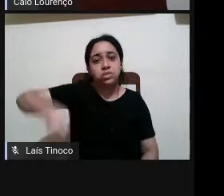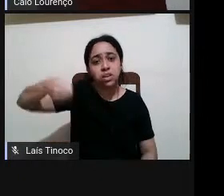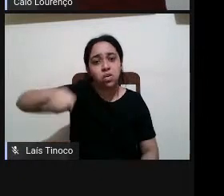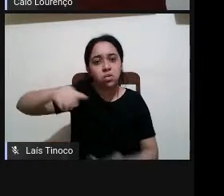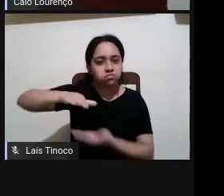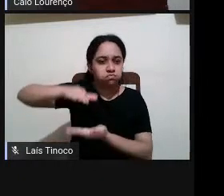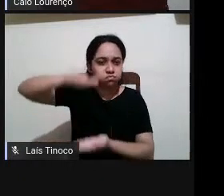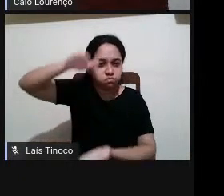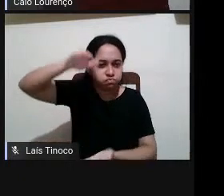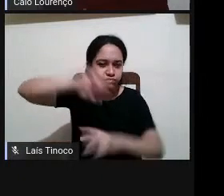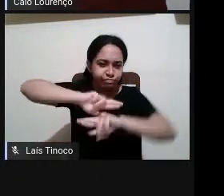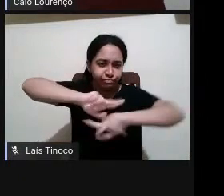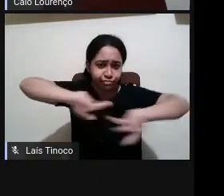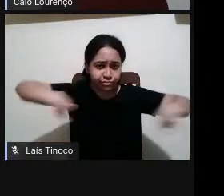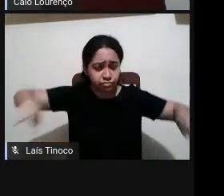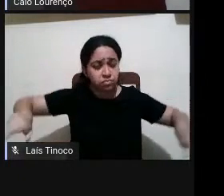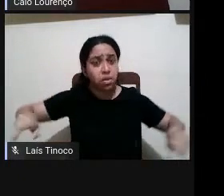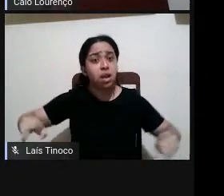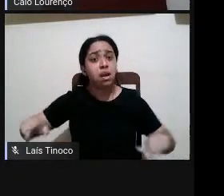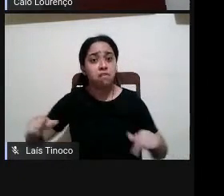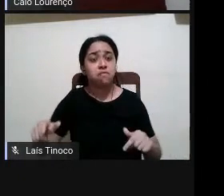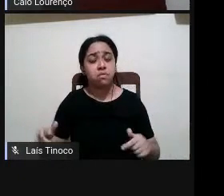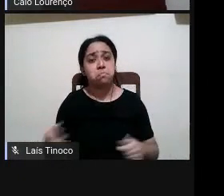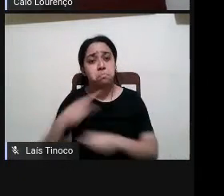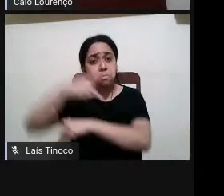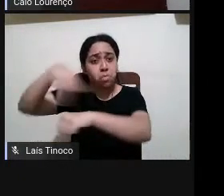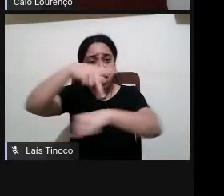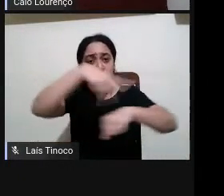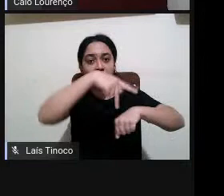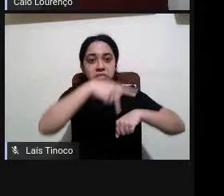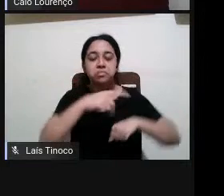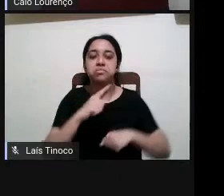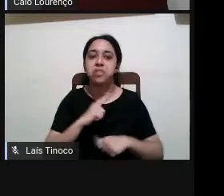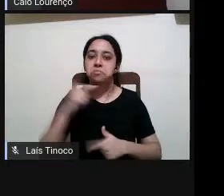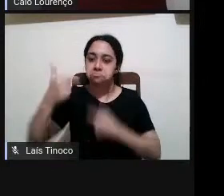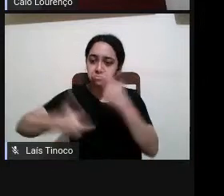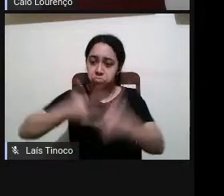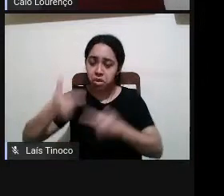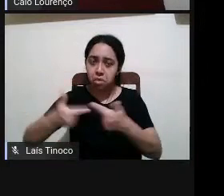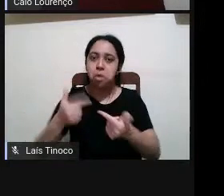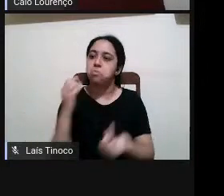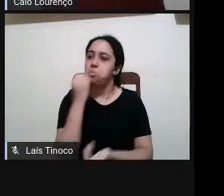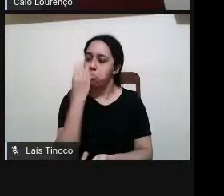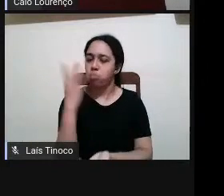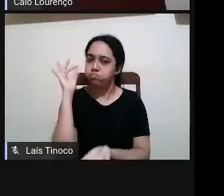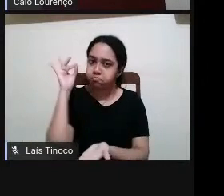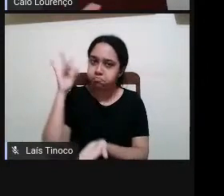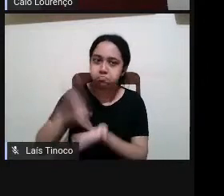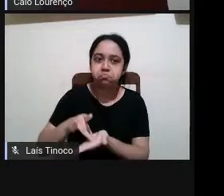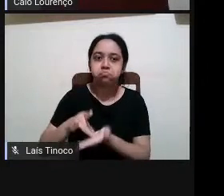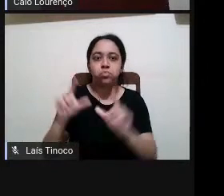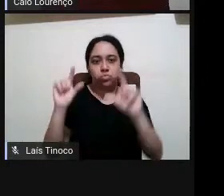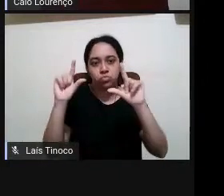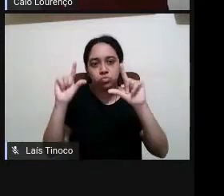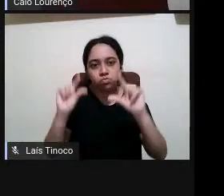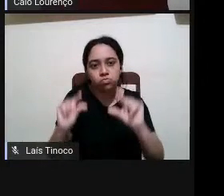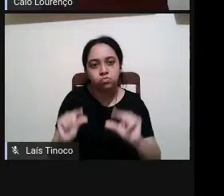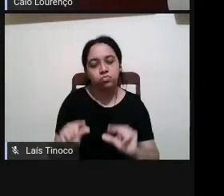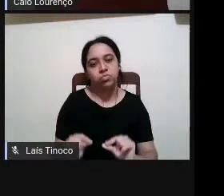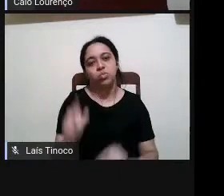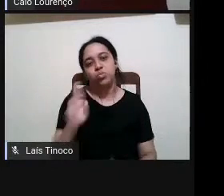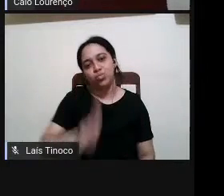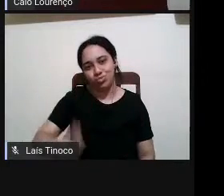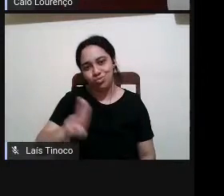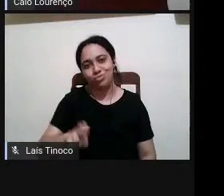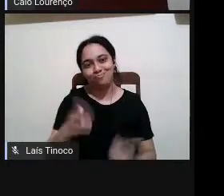vários países já têm ações muito mais efetivas para a diminuição da utilização desses materiais